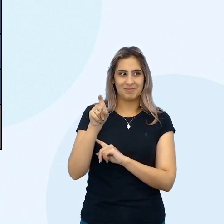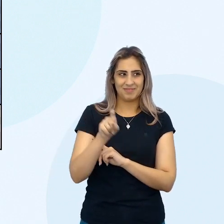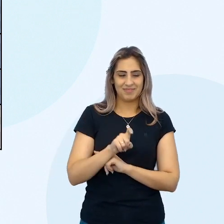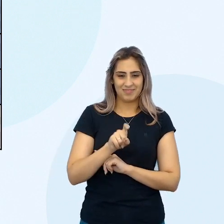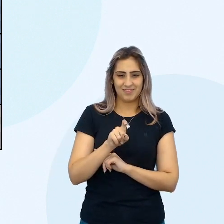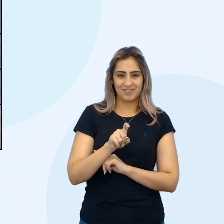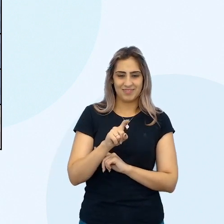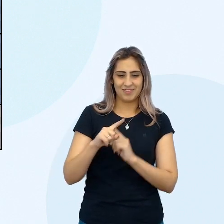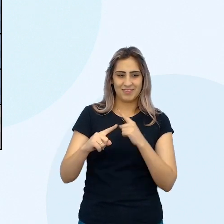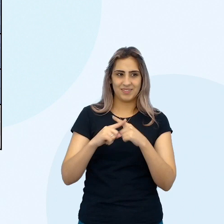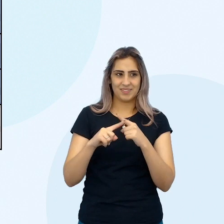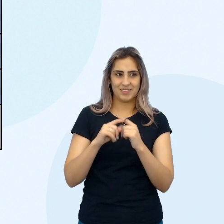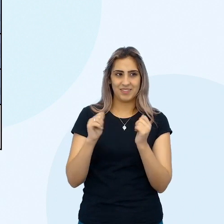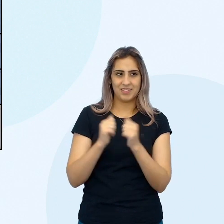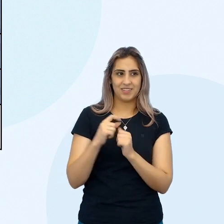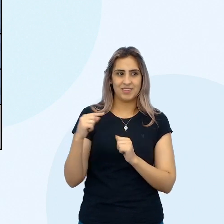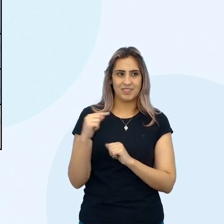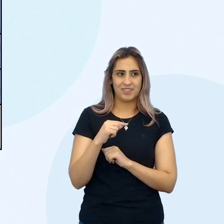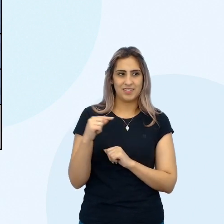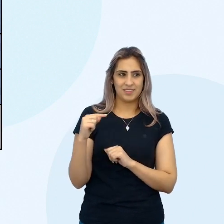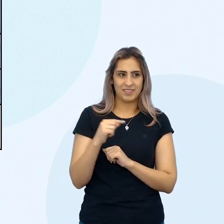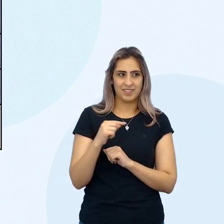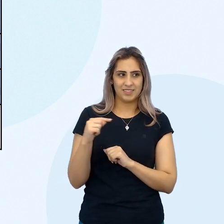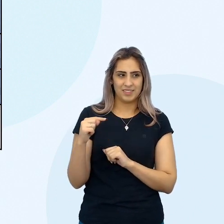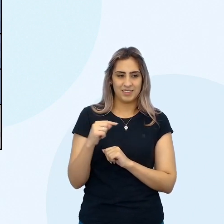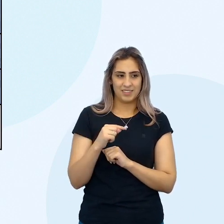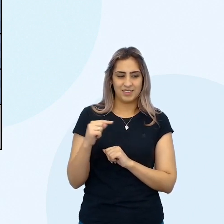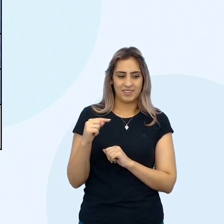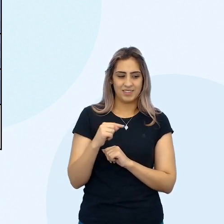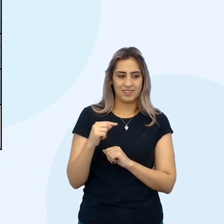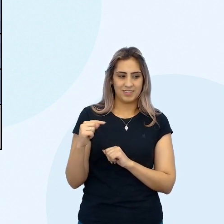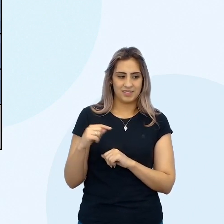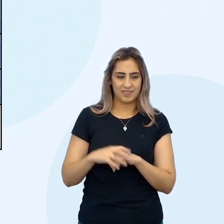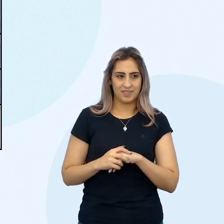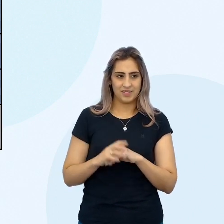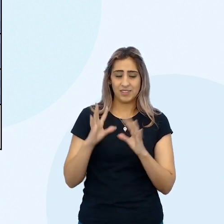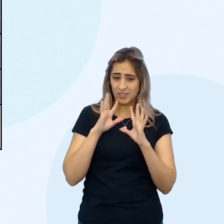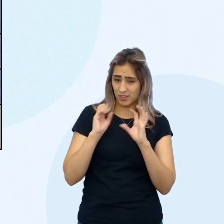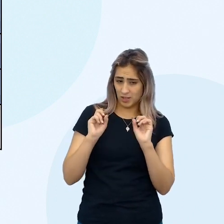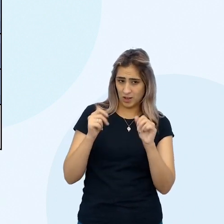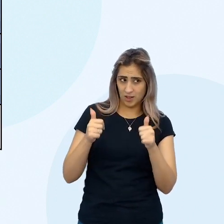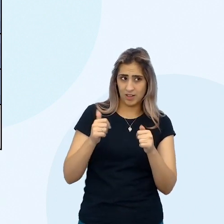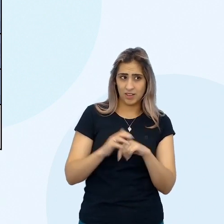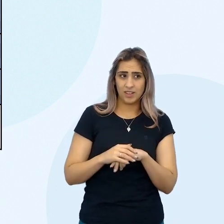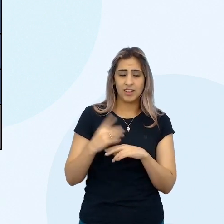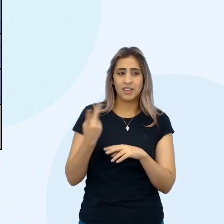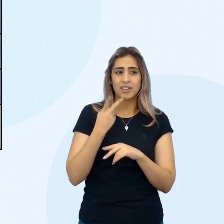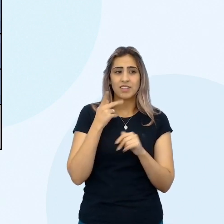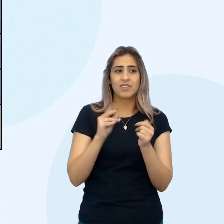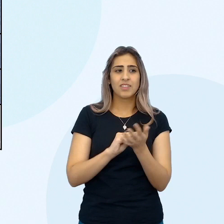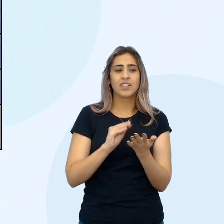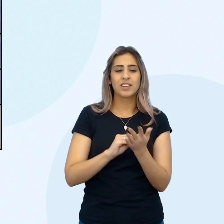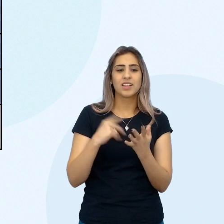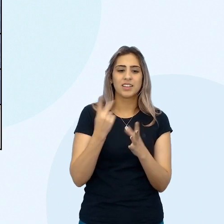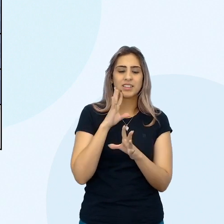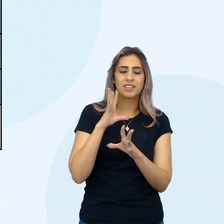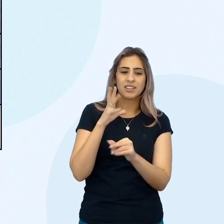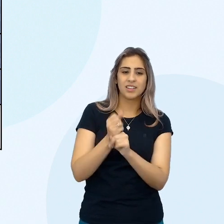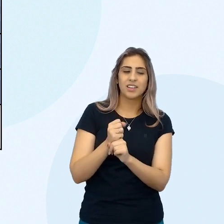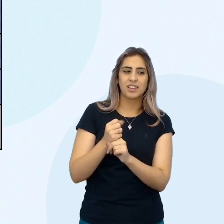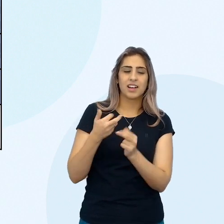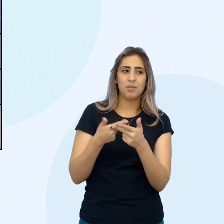tinha um positivo com um negativo em todos eles. Todos ficaram negativos. Isso. Tudo bem? Tudo. O que está faltando a gente fazer?